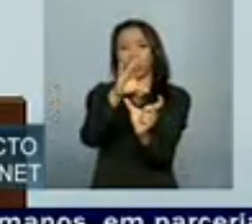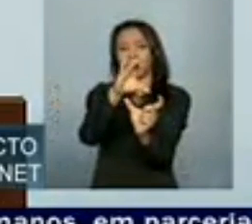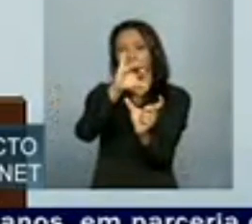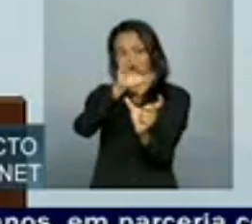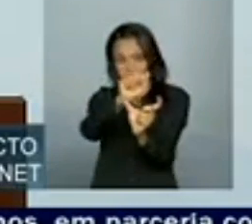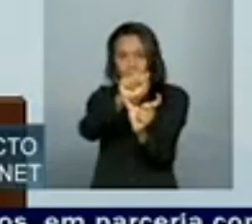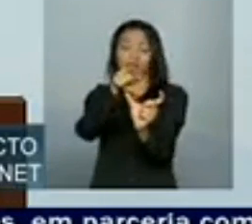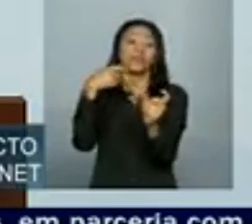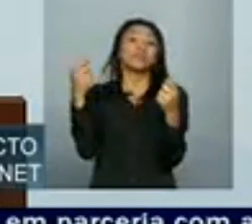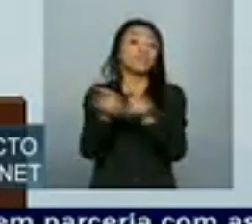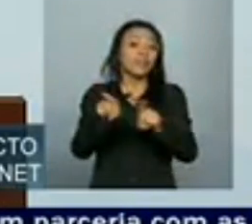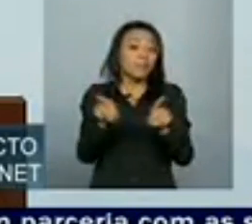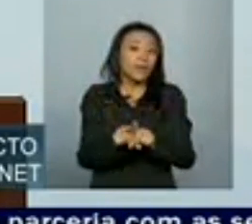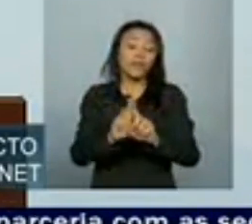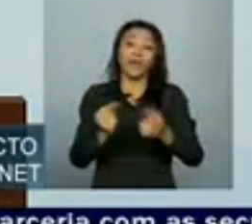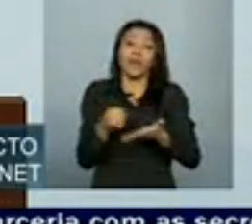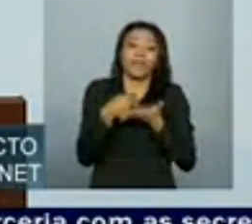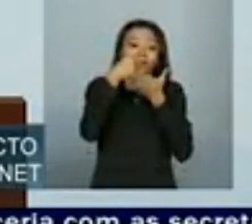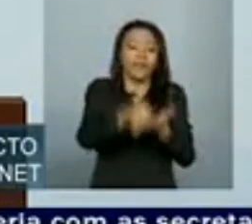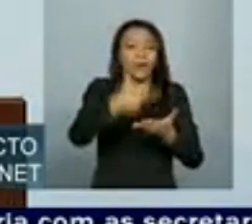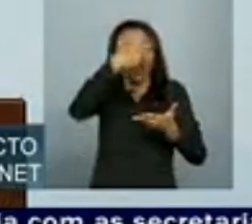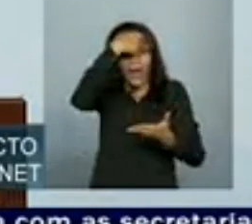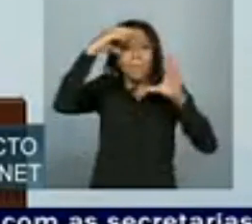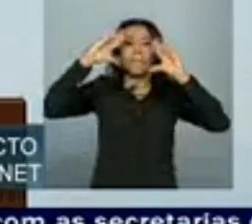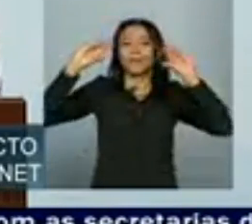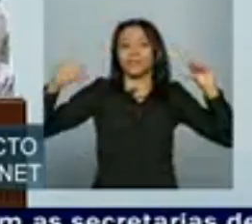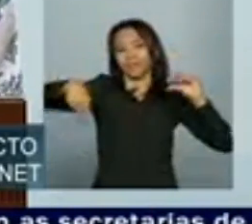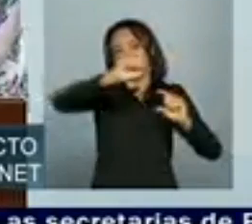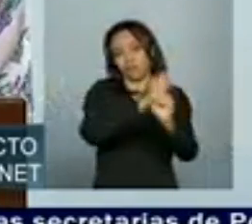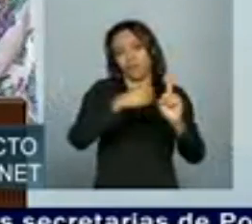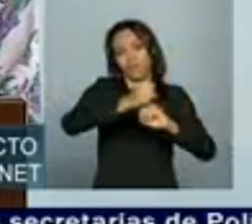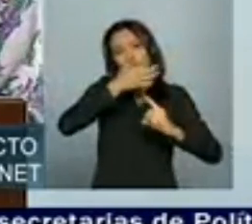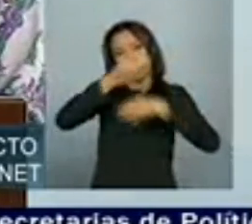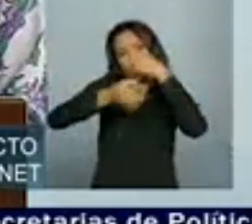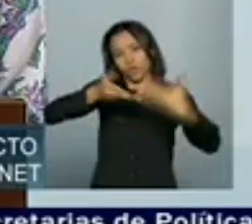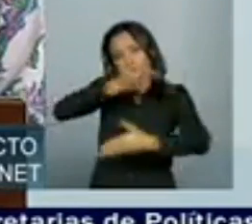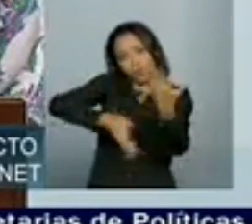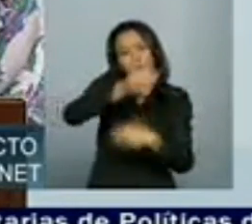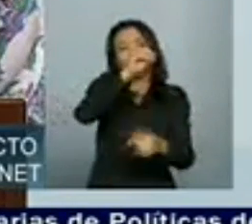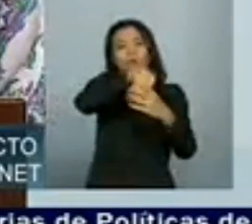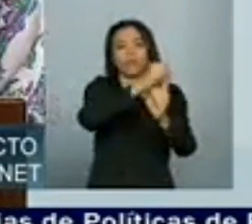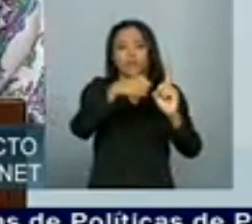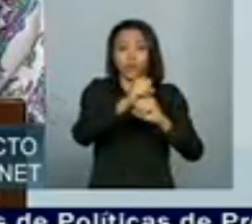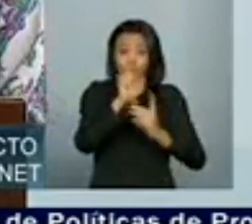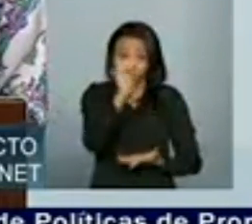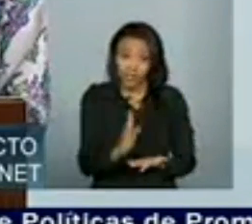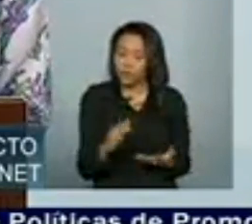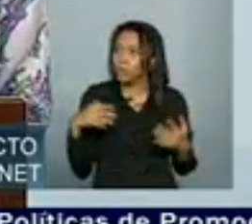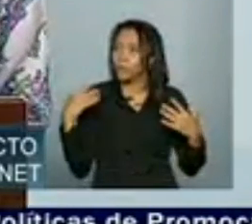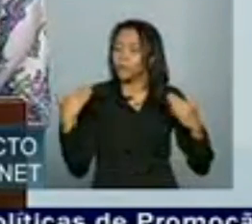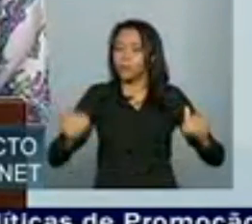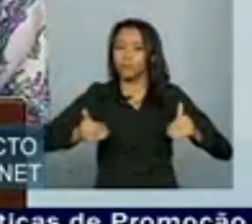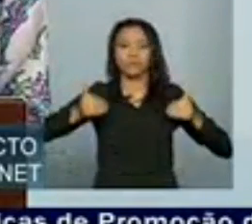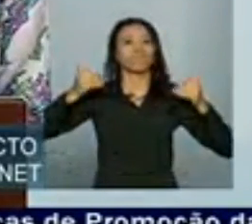para o amadurecimento da sociedade. O Brasil deu grandes passos nesse sentido